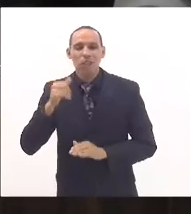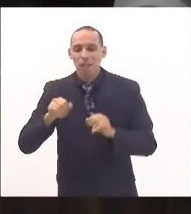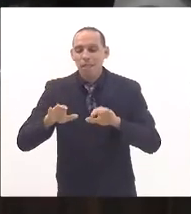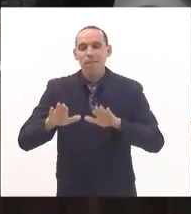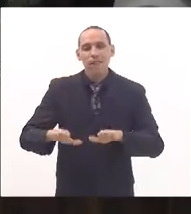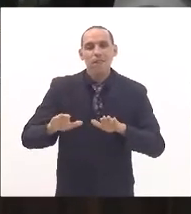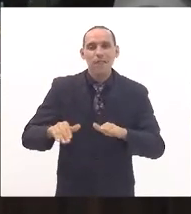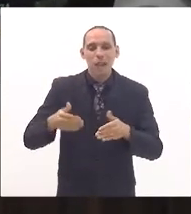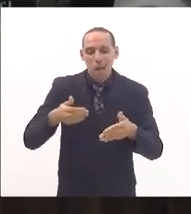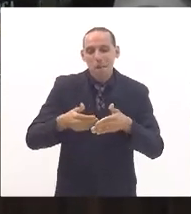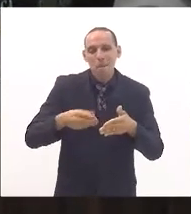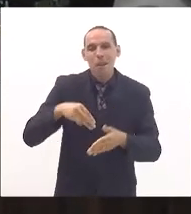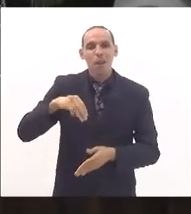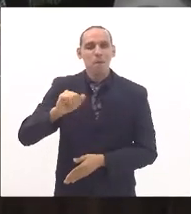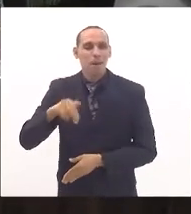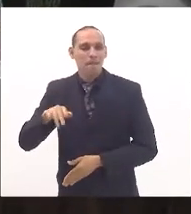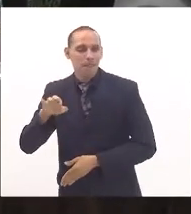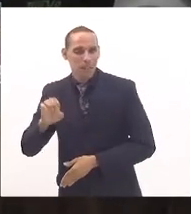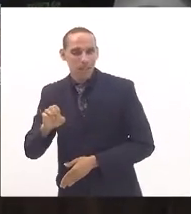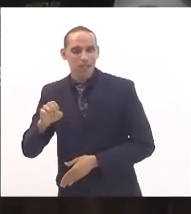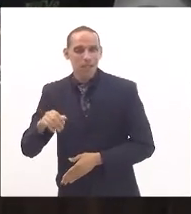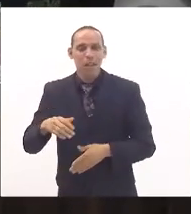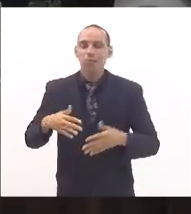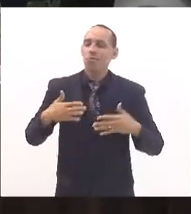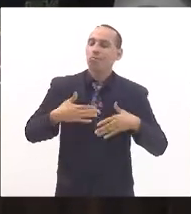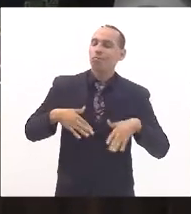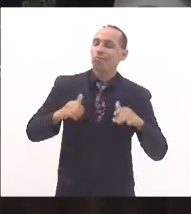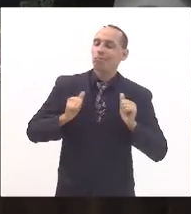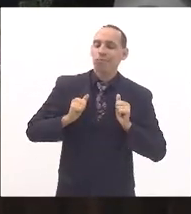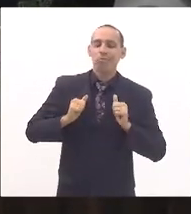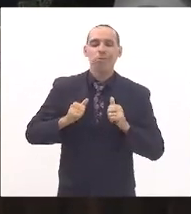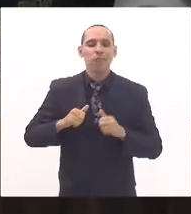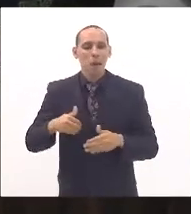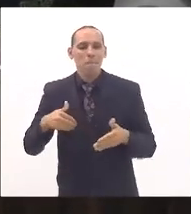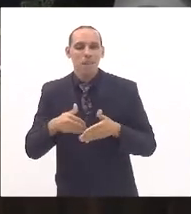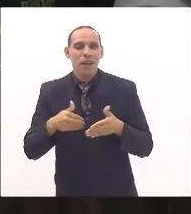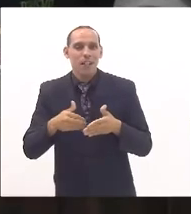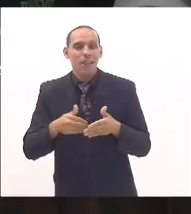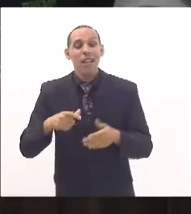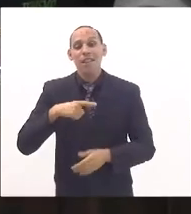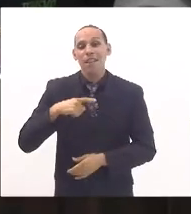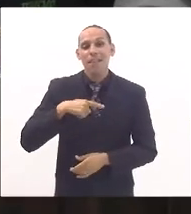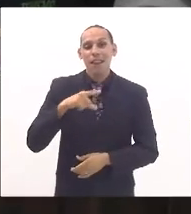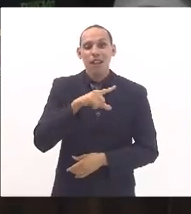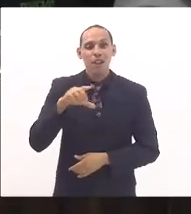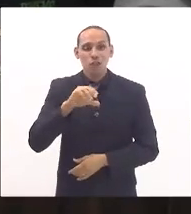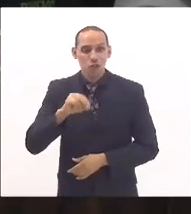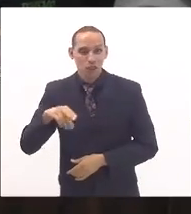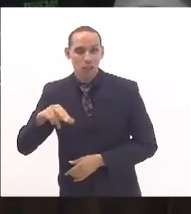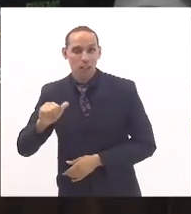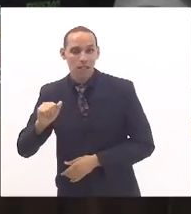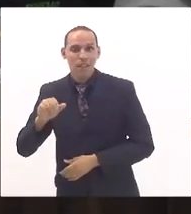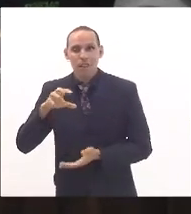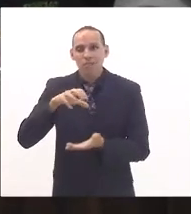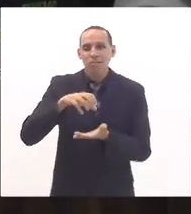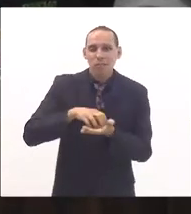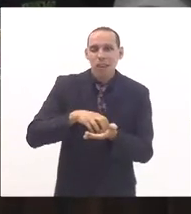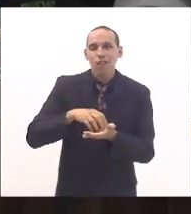na beira do mangue, de Papo-Puá, na beira do mangue. O mangue tem na zona centro, na zona norte, na